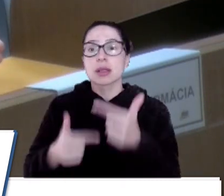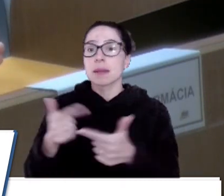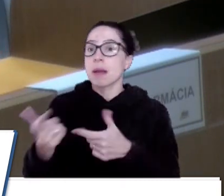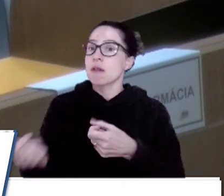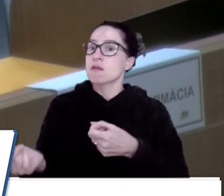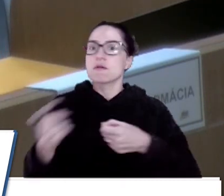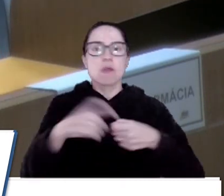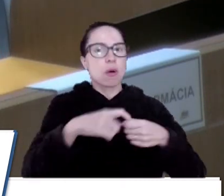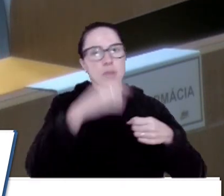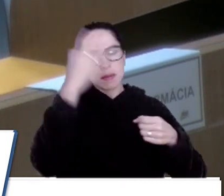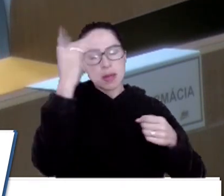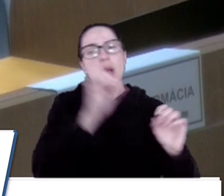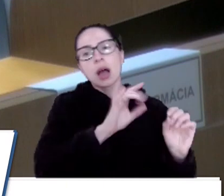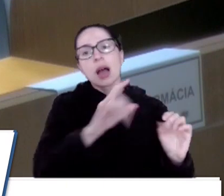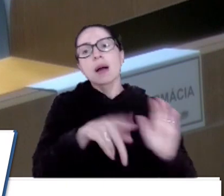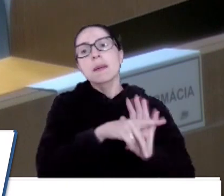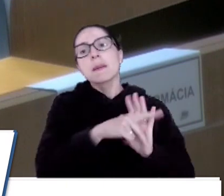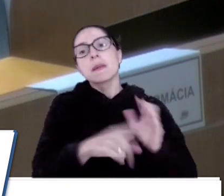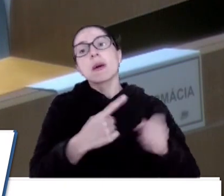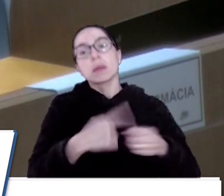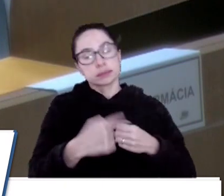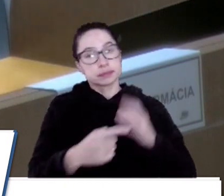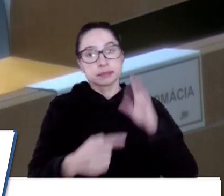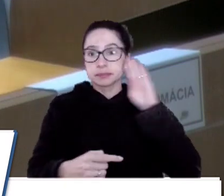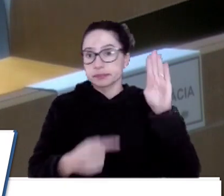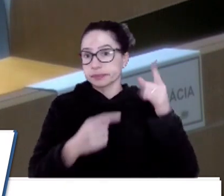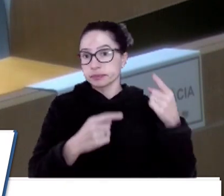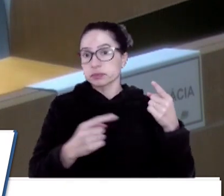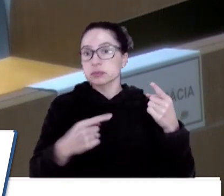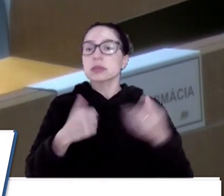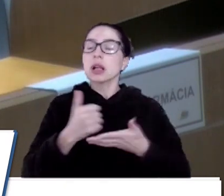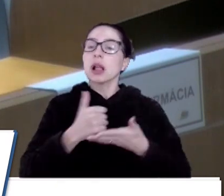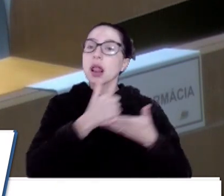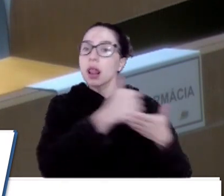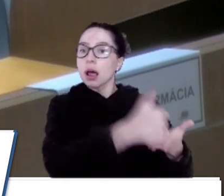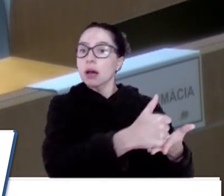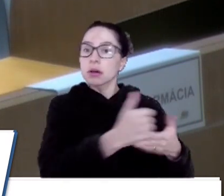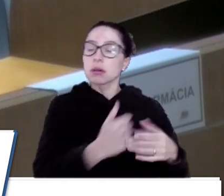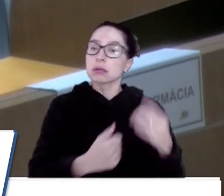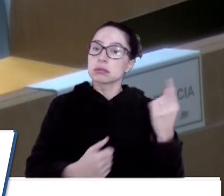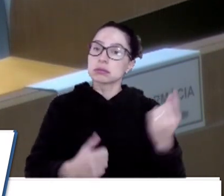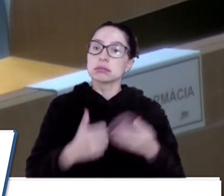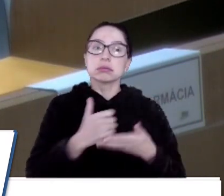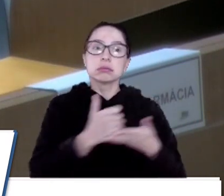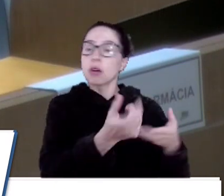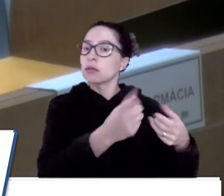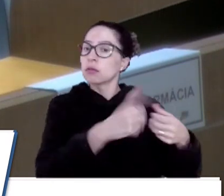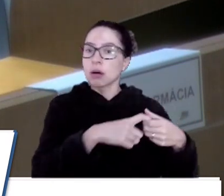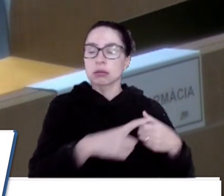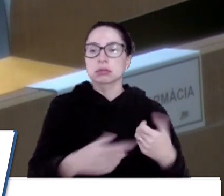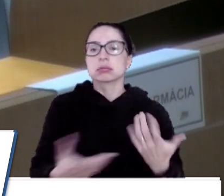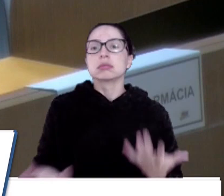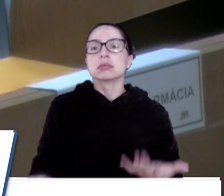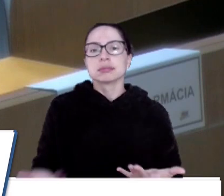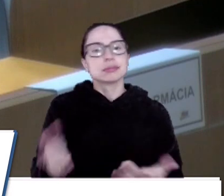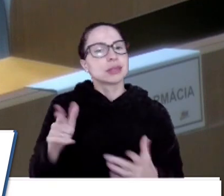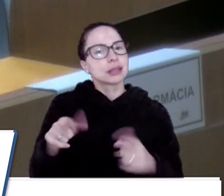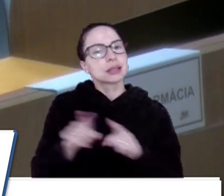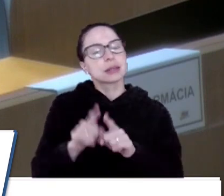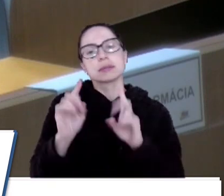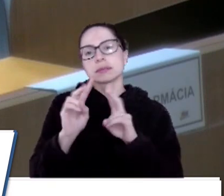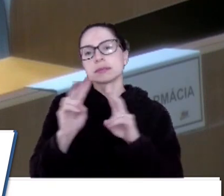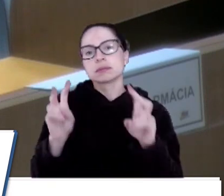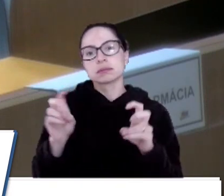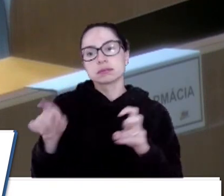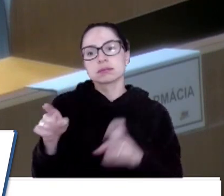sua cidade, esse é o ponto principal. Não é levar um de volta, já está melhorando, né? Agora, essa questão, Ronaldo, eu acho que é